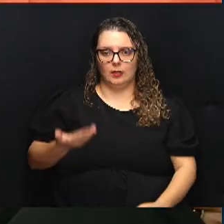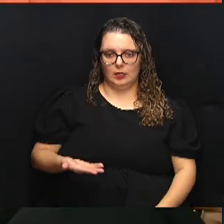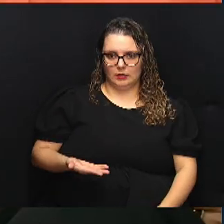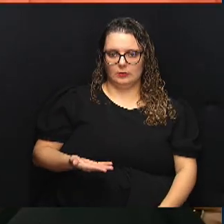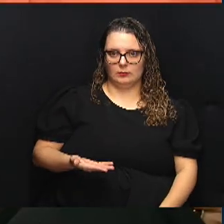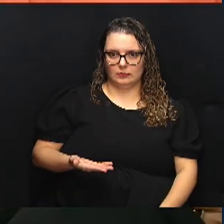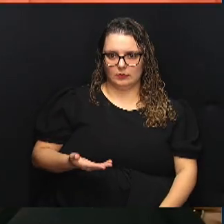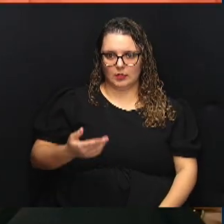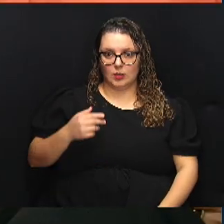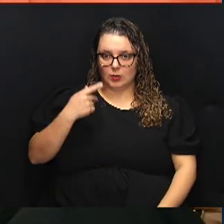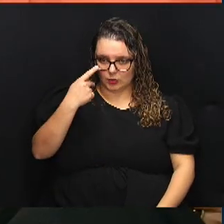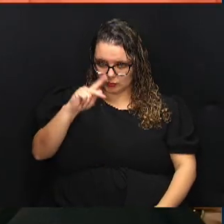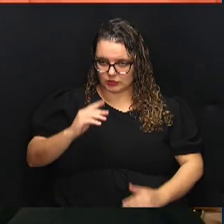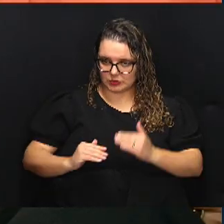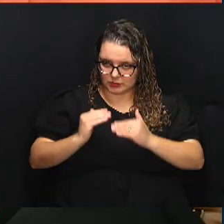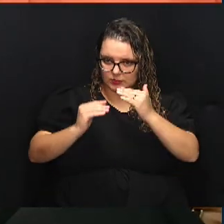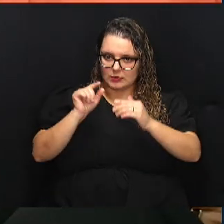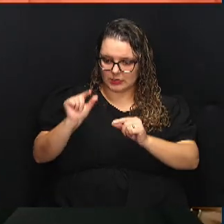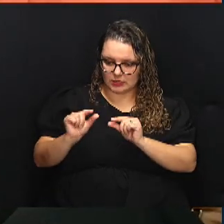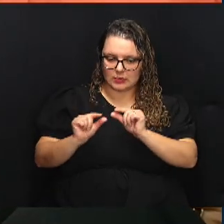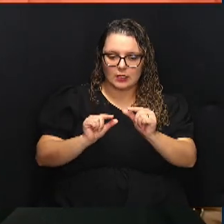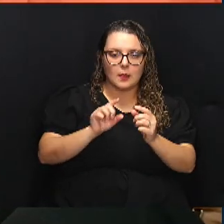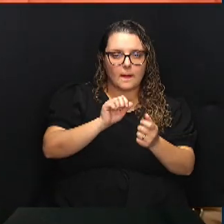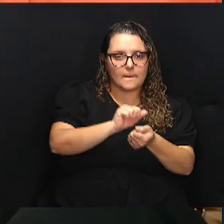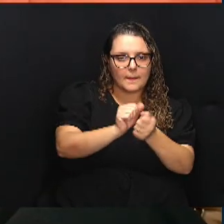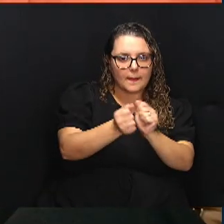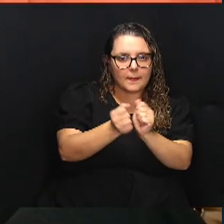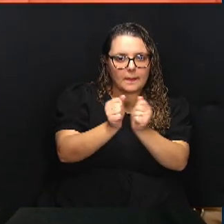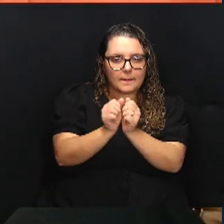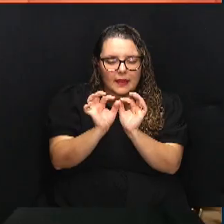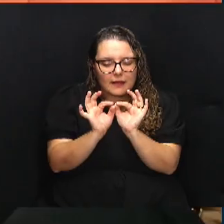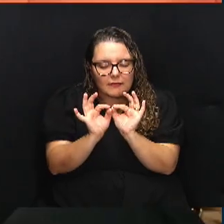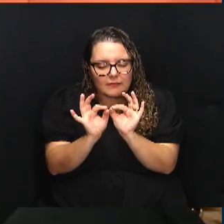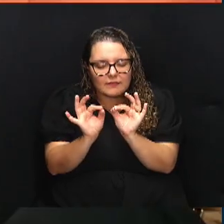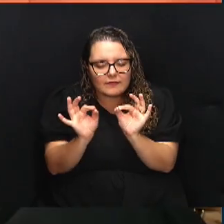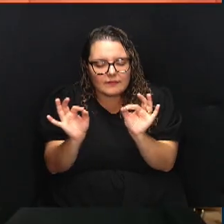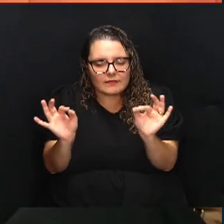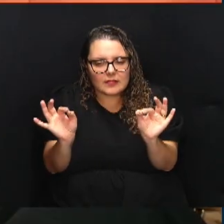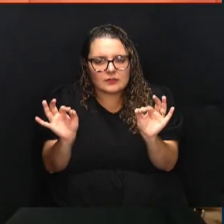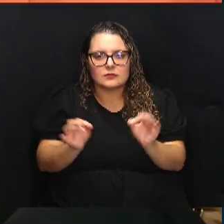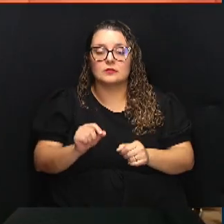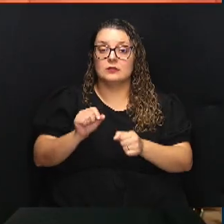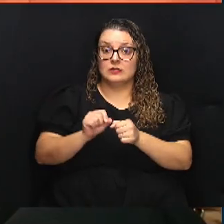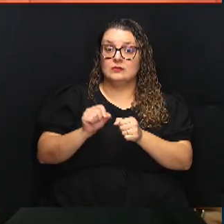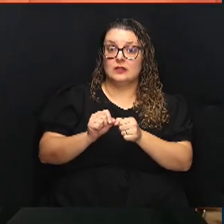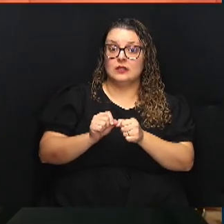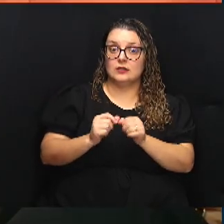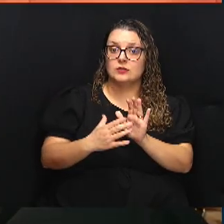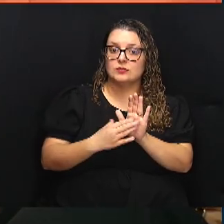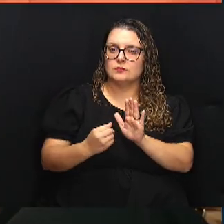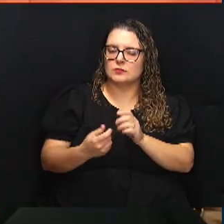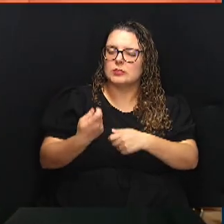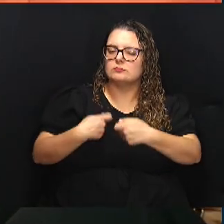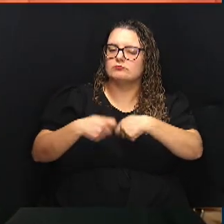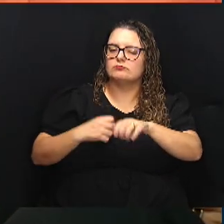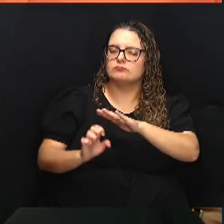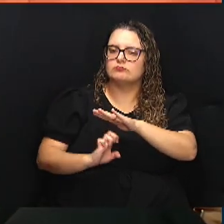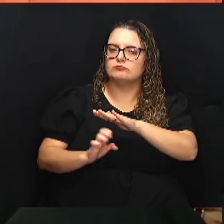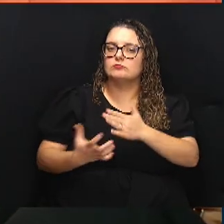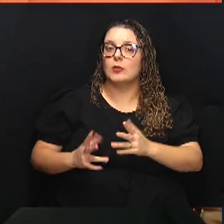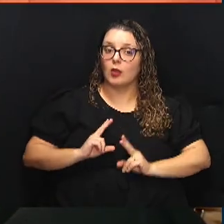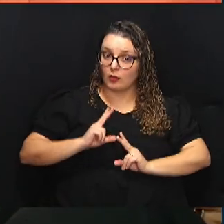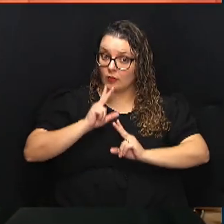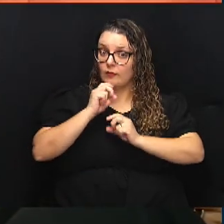O teu crescimento tá nisso, em ajustes finos que fazem com que seu modelo de negócio ganhe